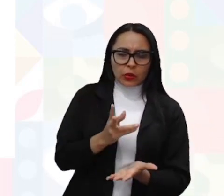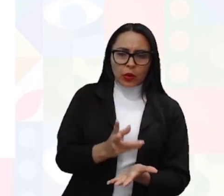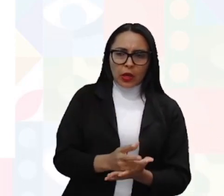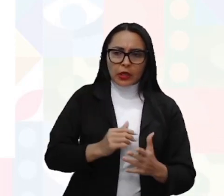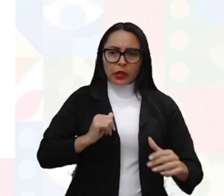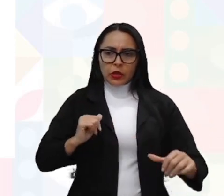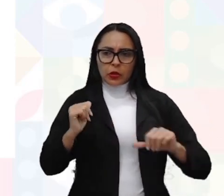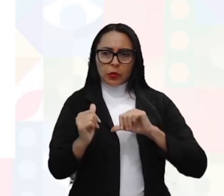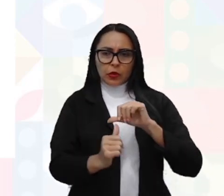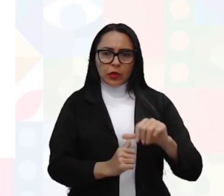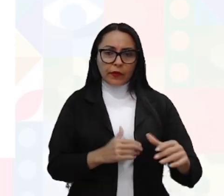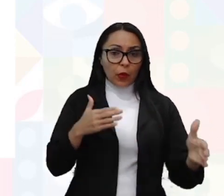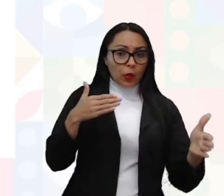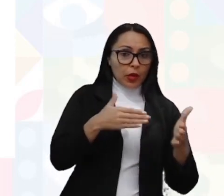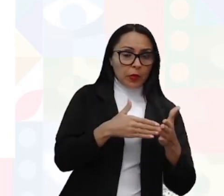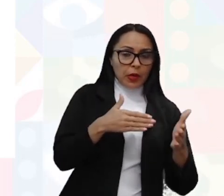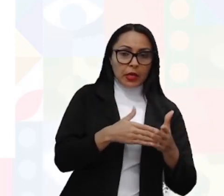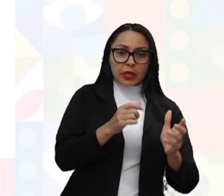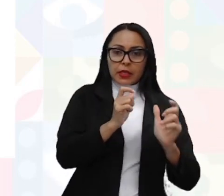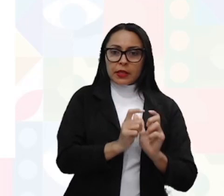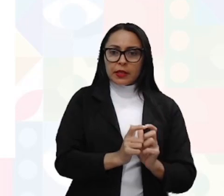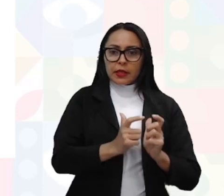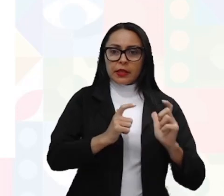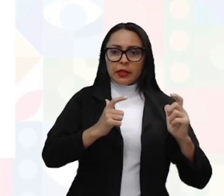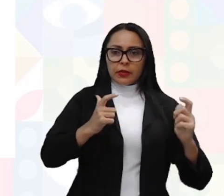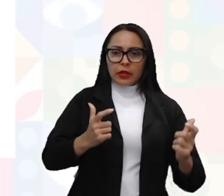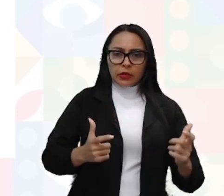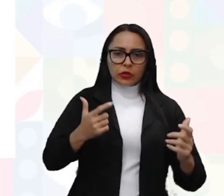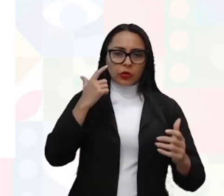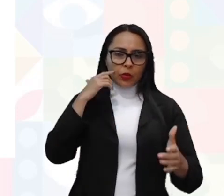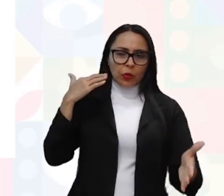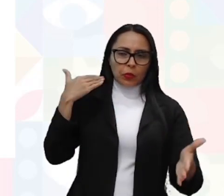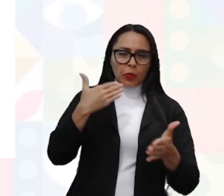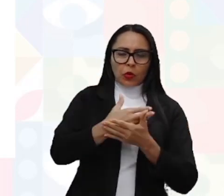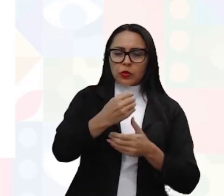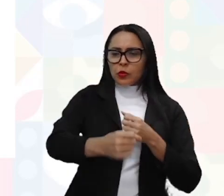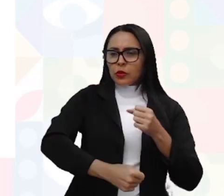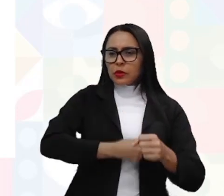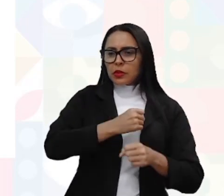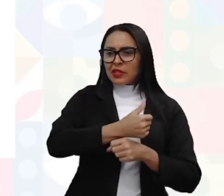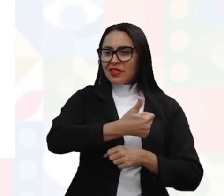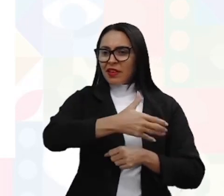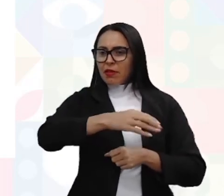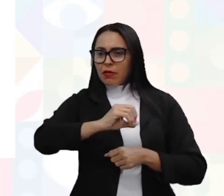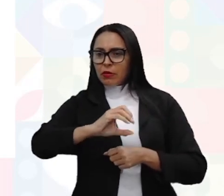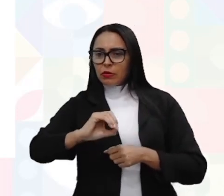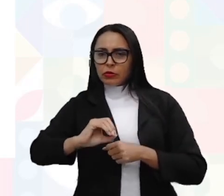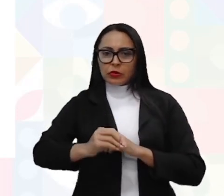inalteradas, os limites de crescimento desse planeta serão alcançados nos próximos 100 anos.